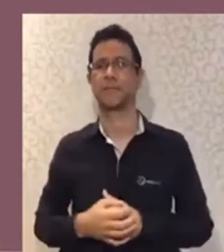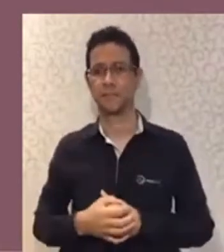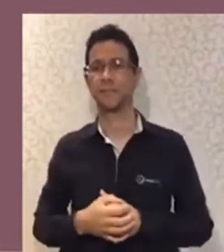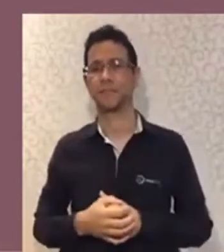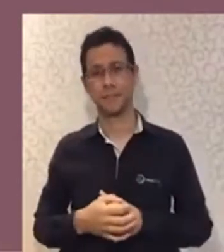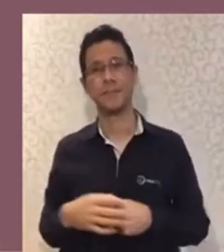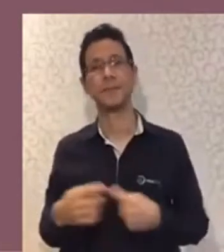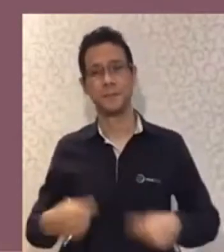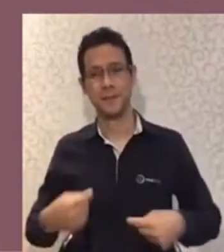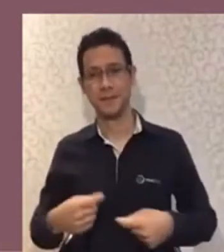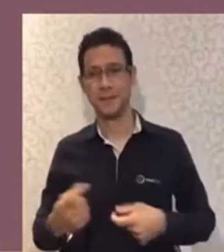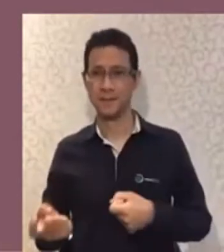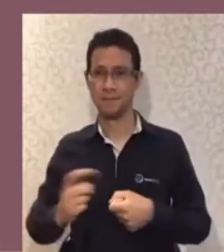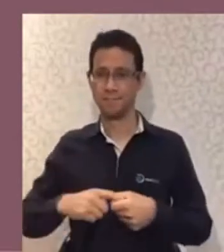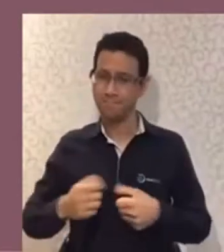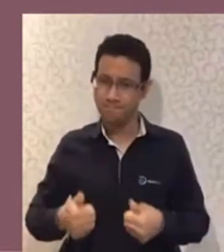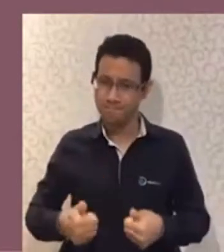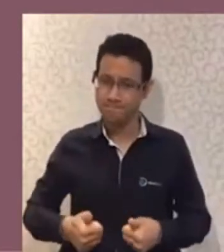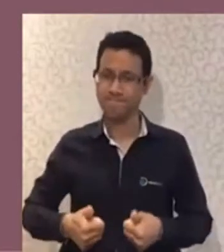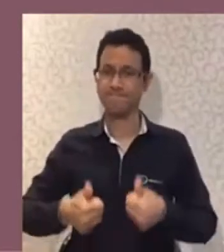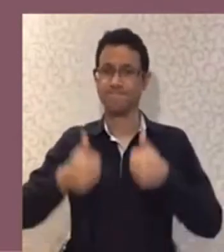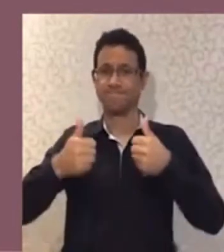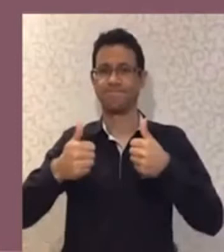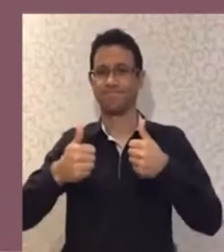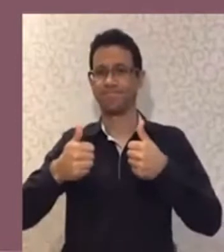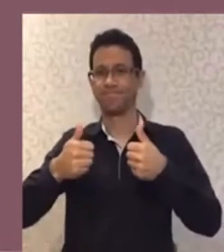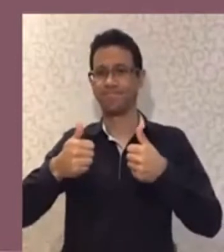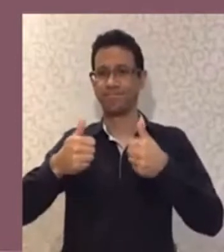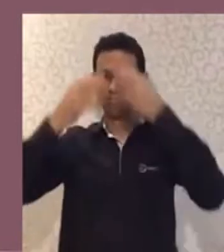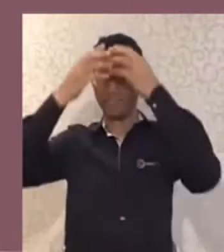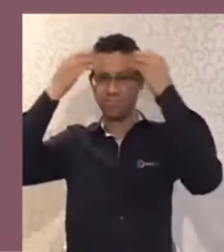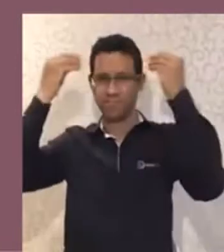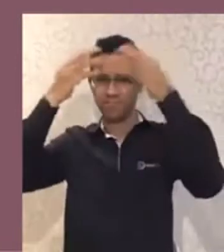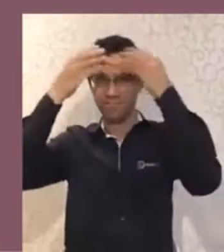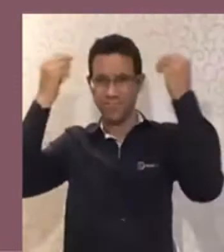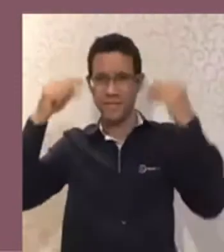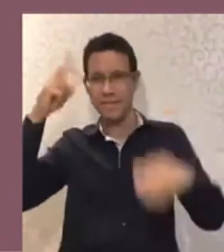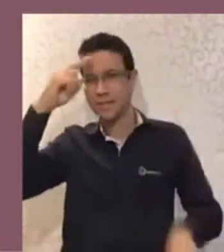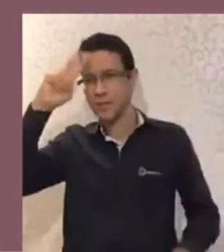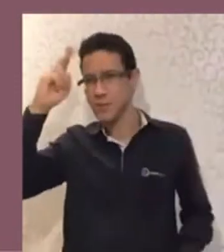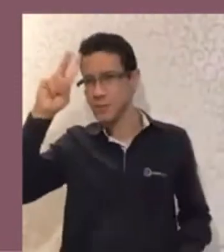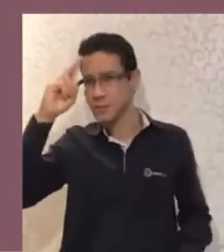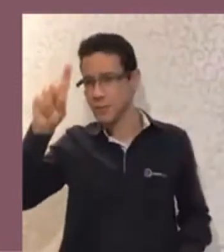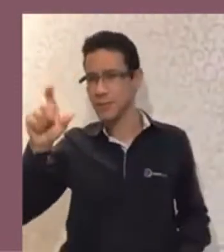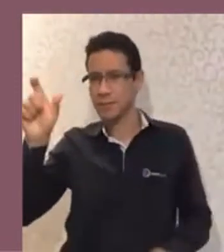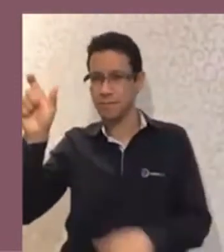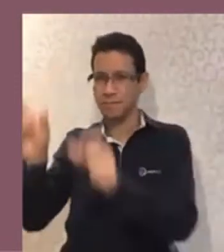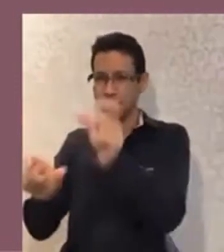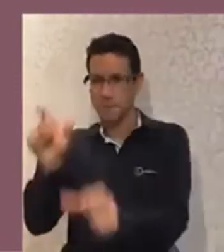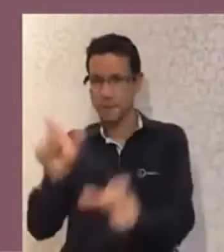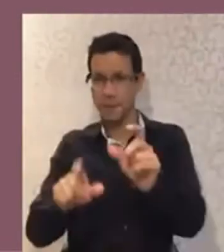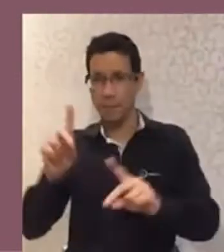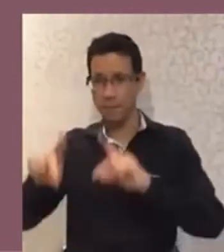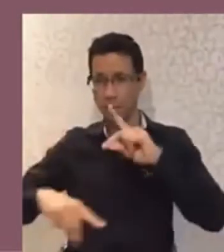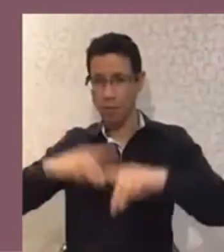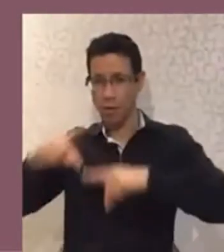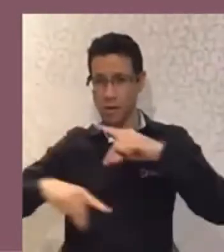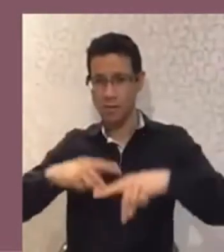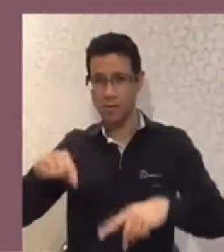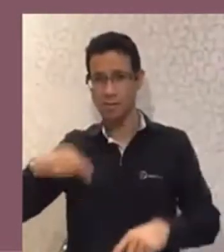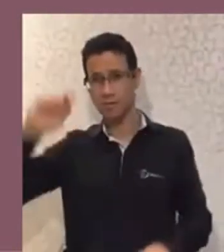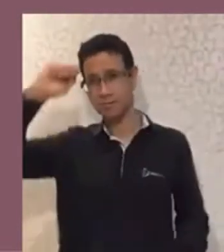o desconhecimento que temos da história e do papel da população negra na